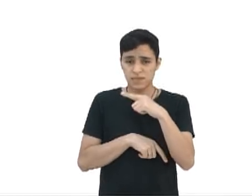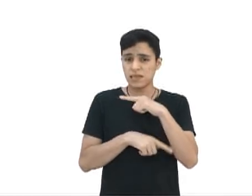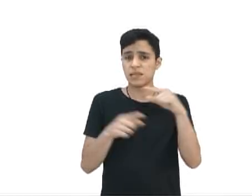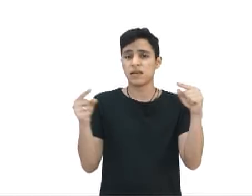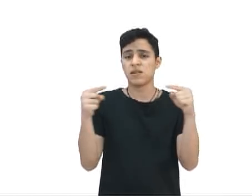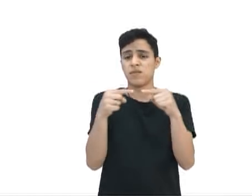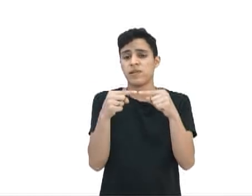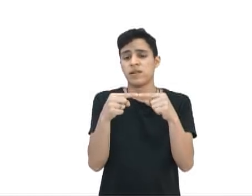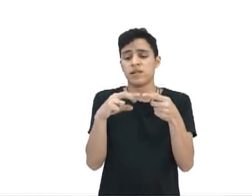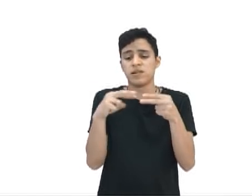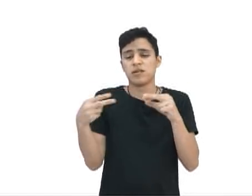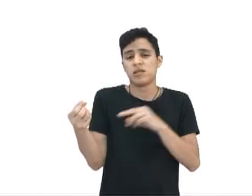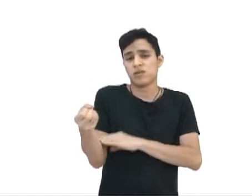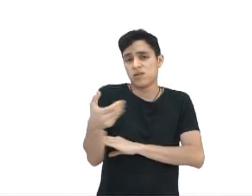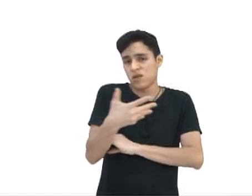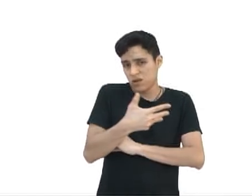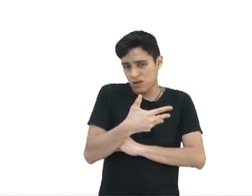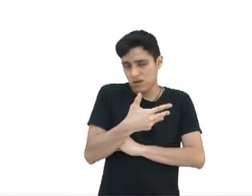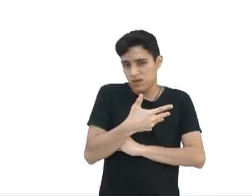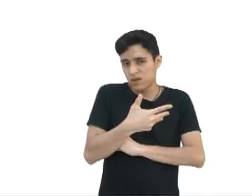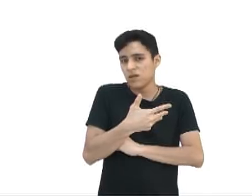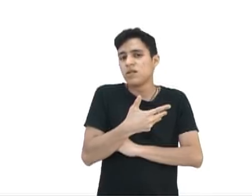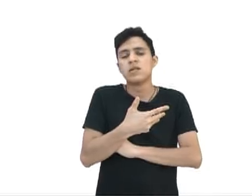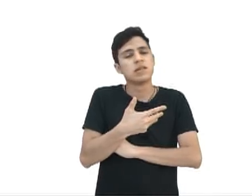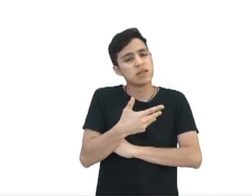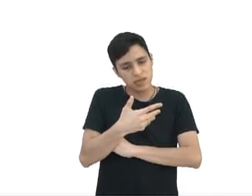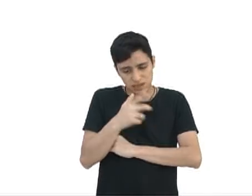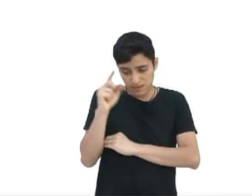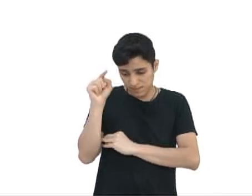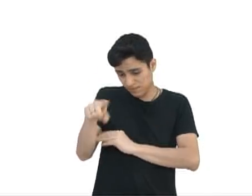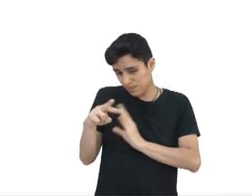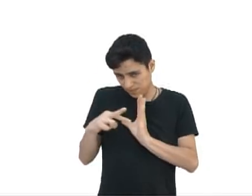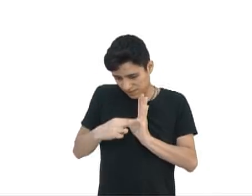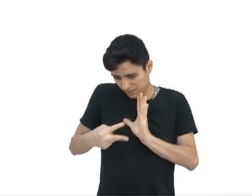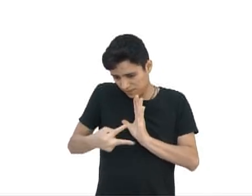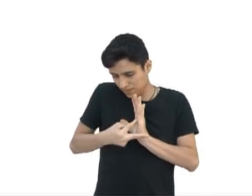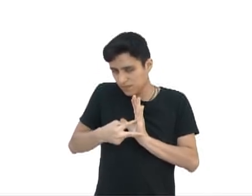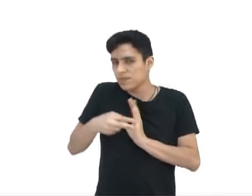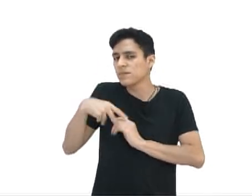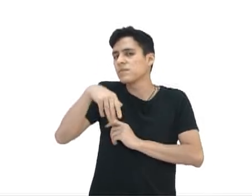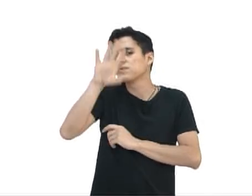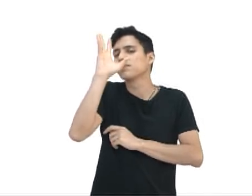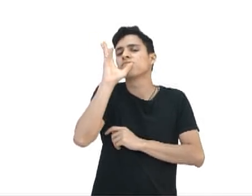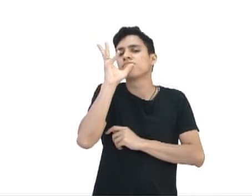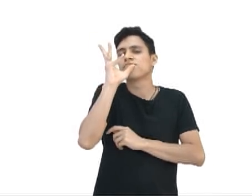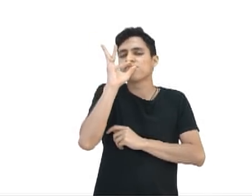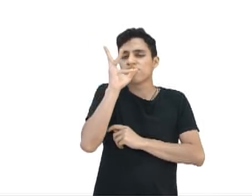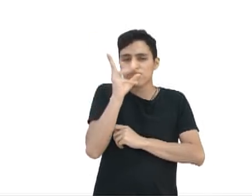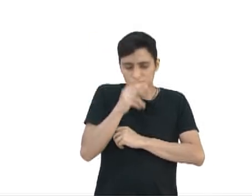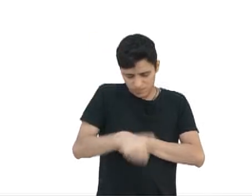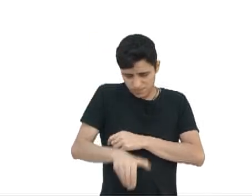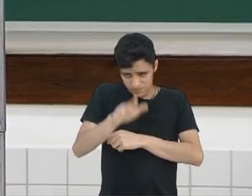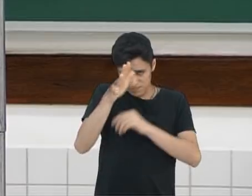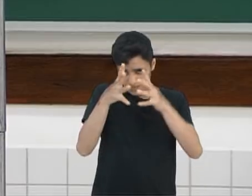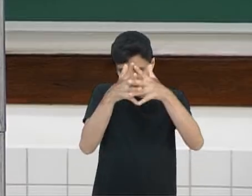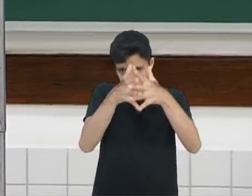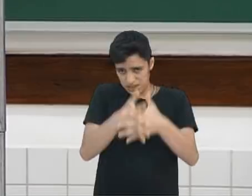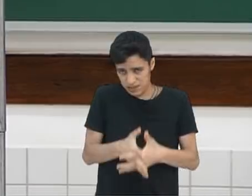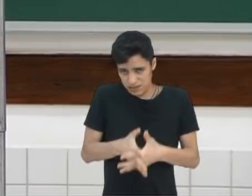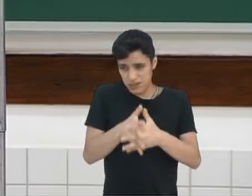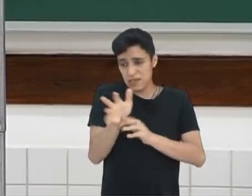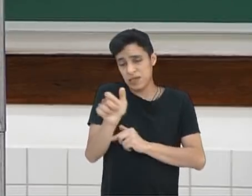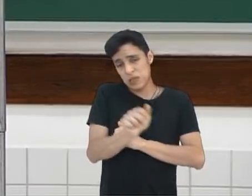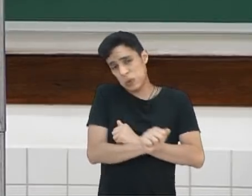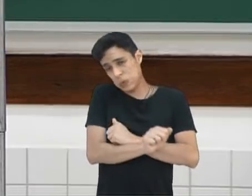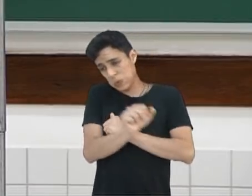genética nova. Ela é, então, uma reprodução muito mais demorada e complexa do que